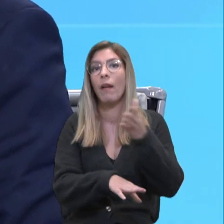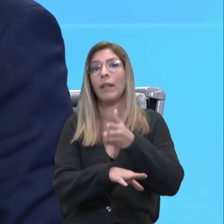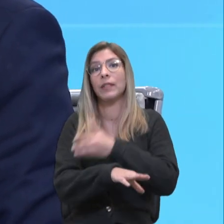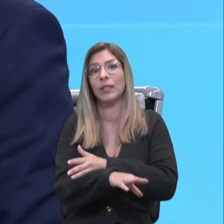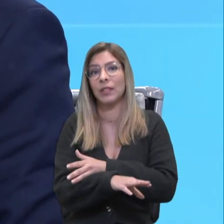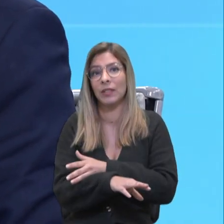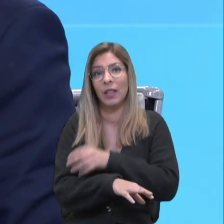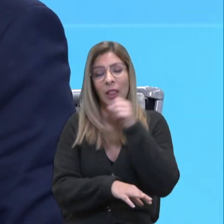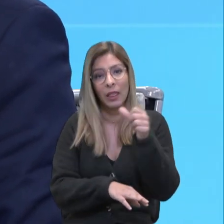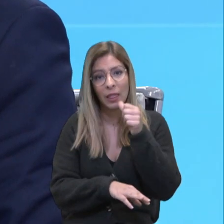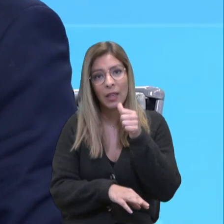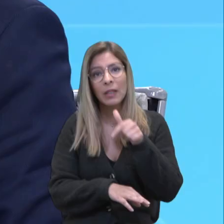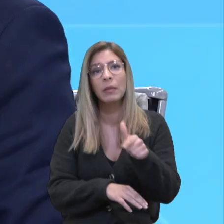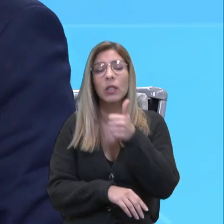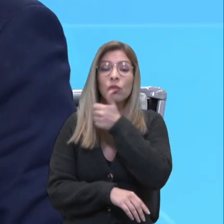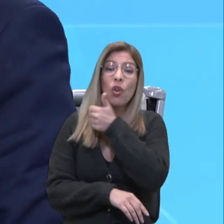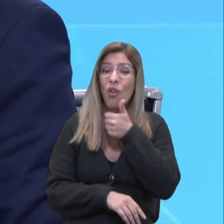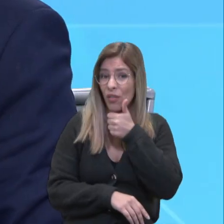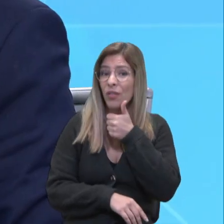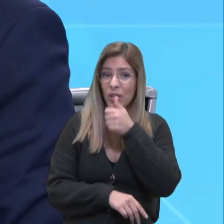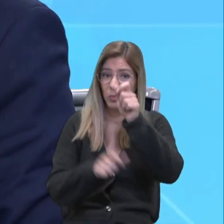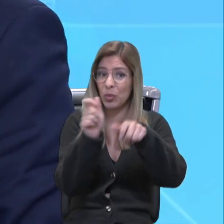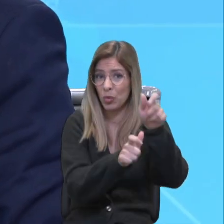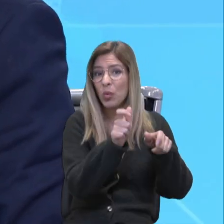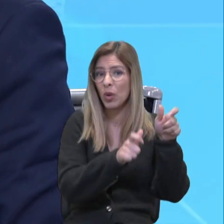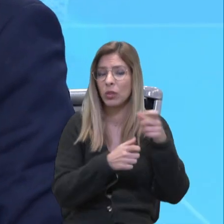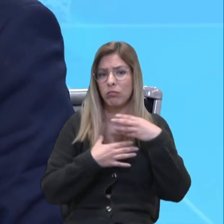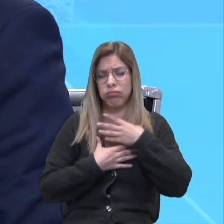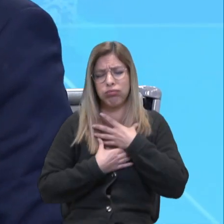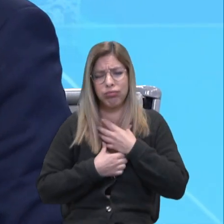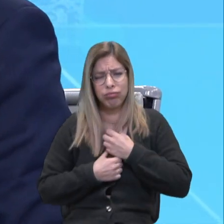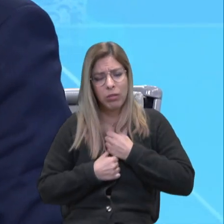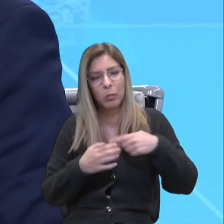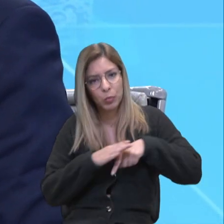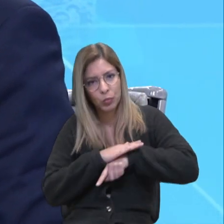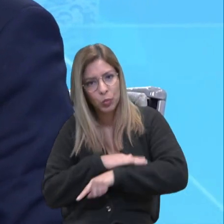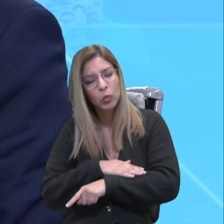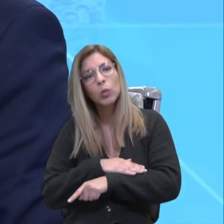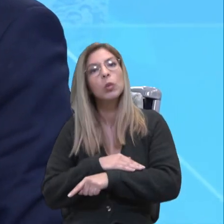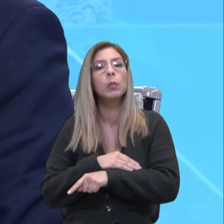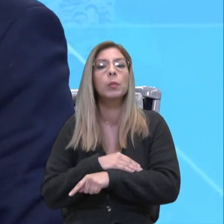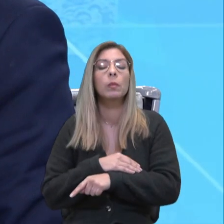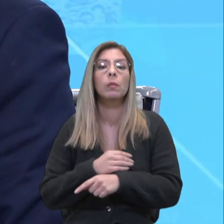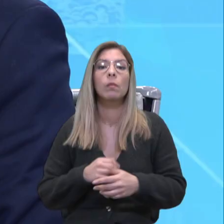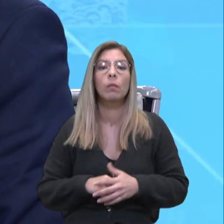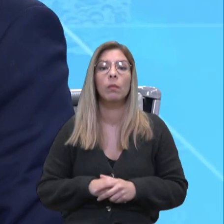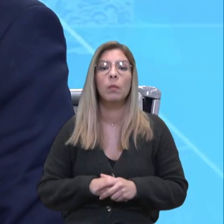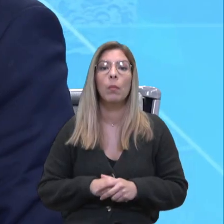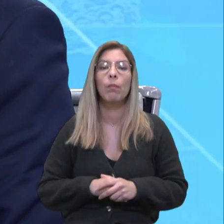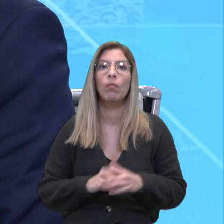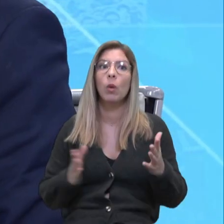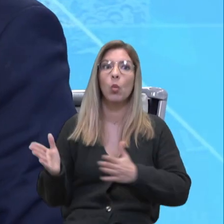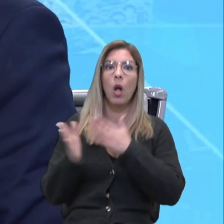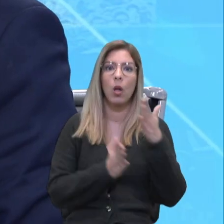lugar num momento de sofrimento humano profundíssimo e alargadíssimo, mas depois